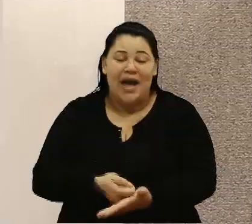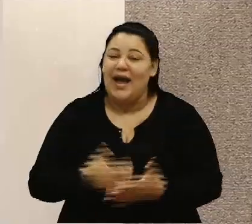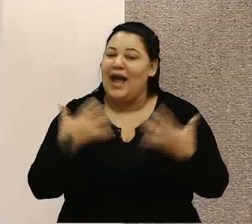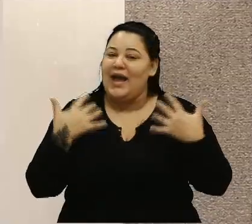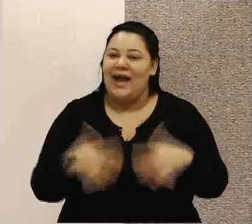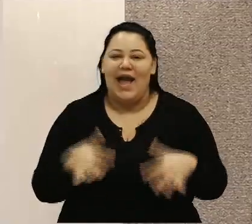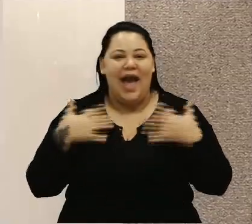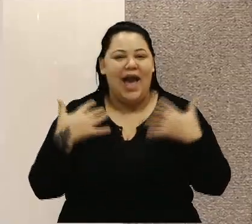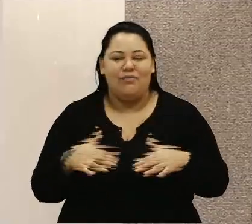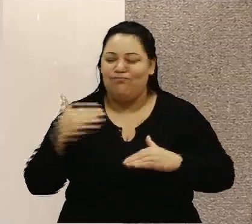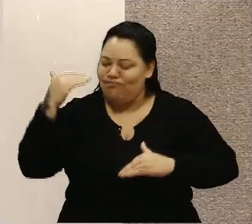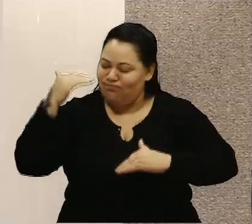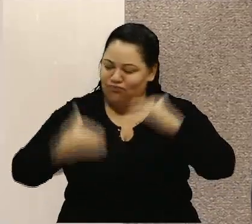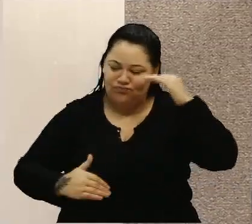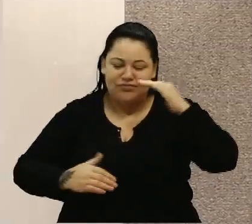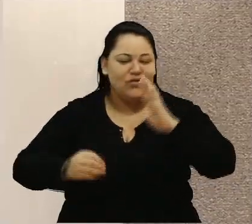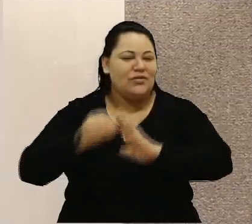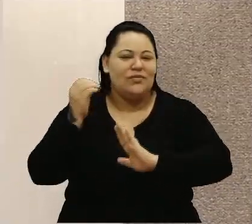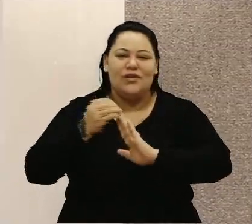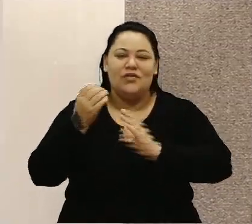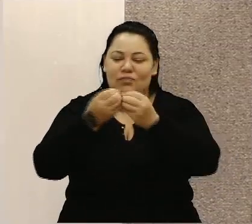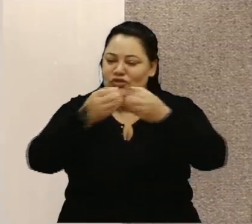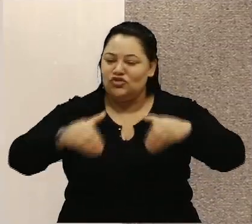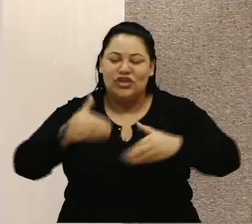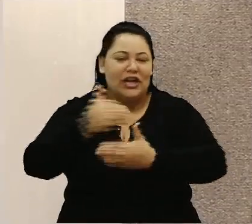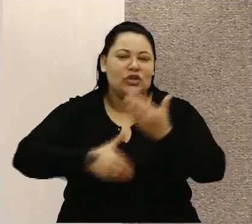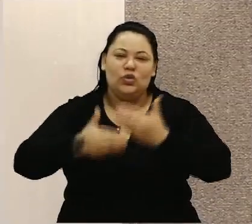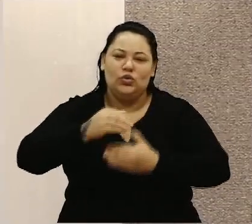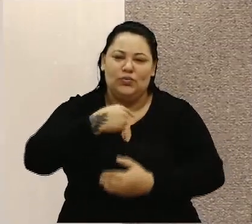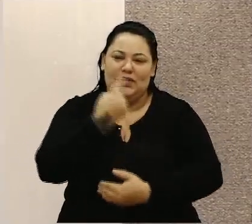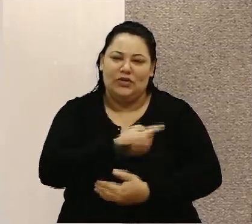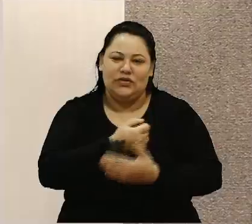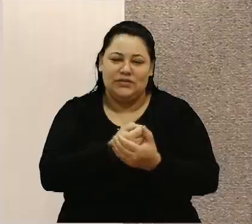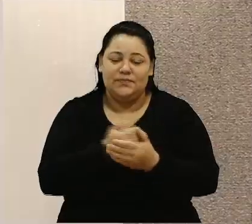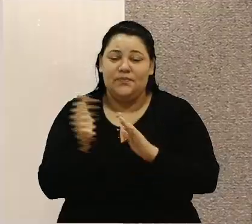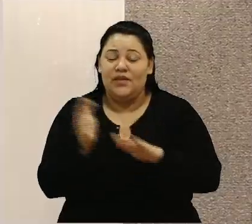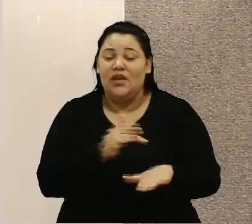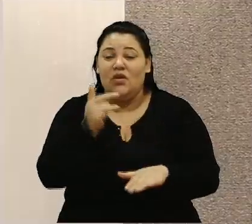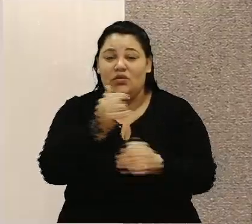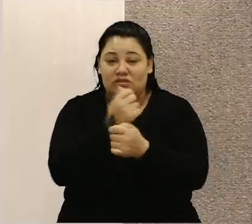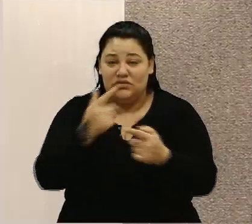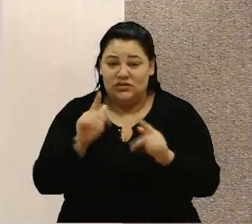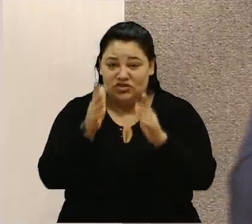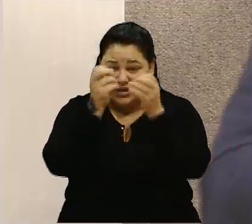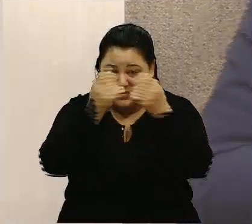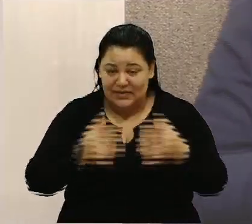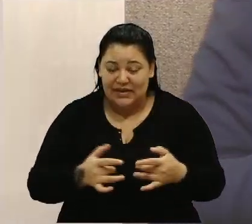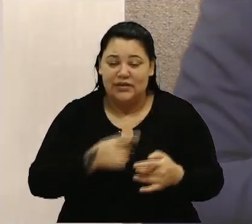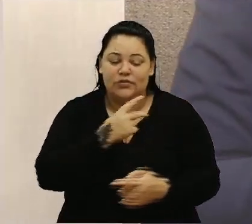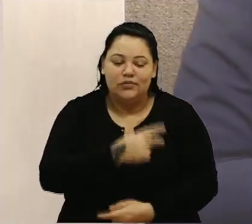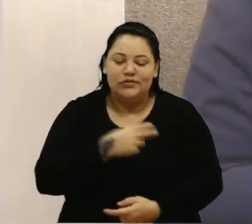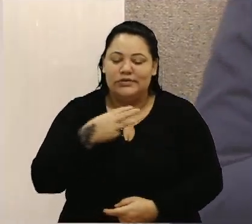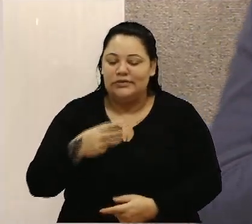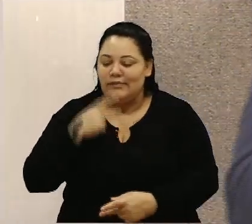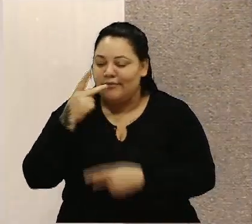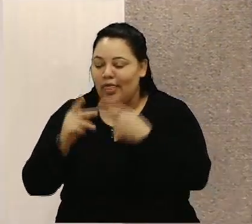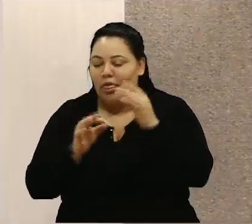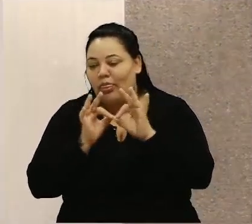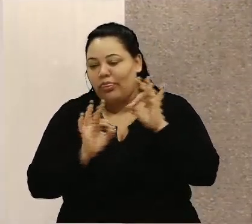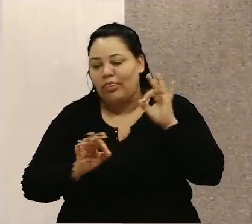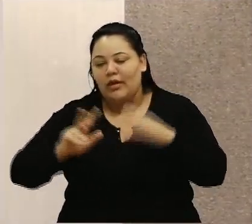uma descompensação orçamentária. Por óbvio, está evidente isso para nós. Outra coisa que já falei aqui por 2 ou 3 vezes naquela tribuna e